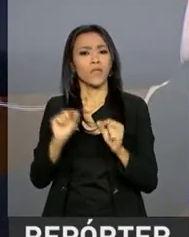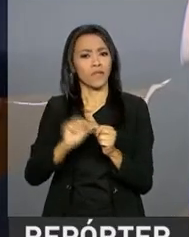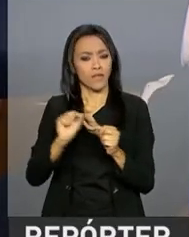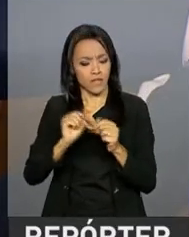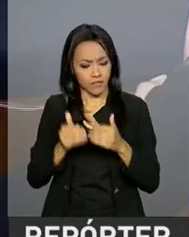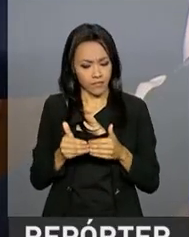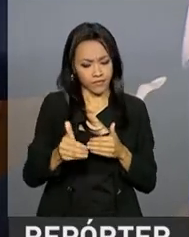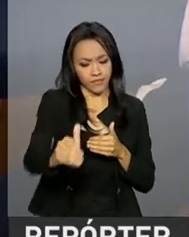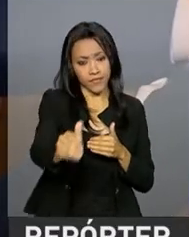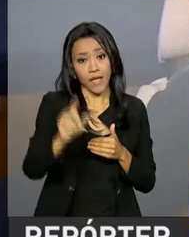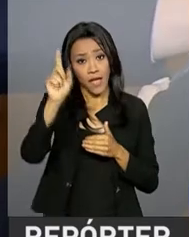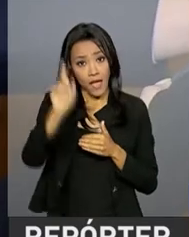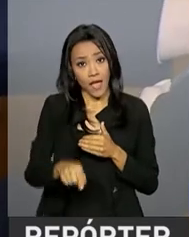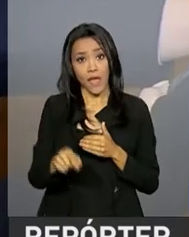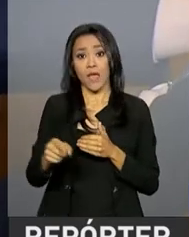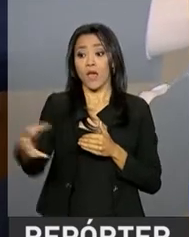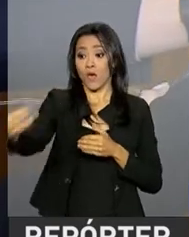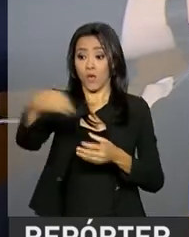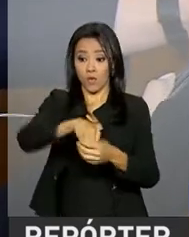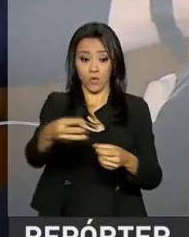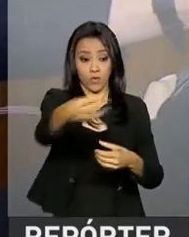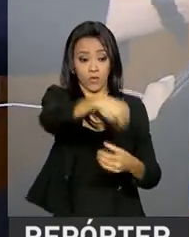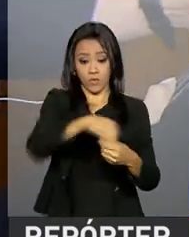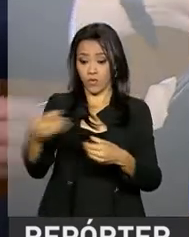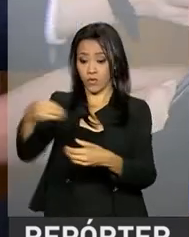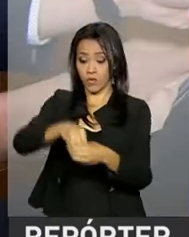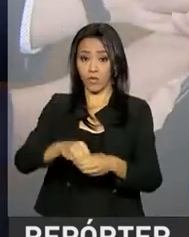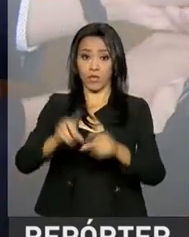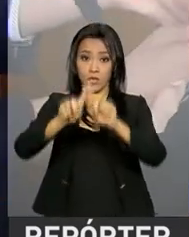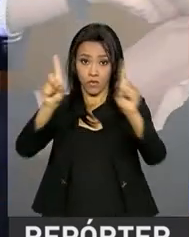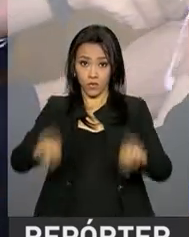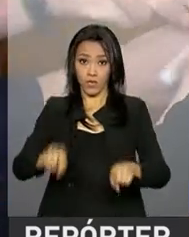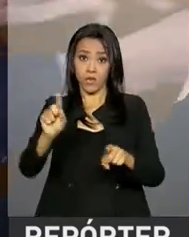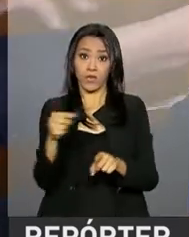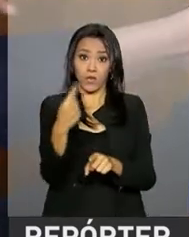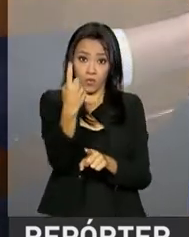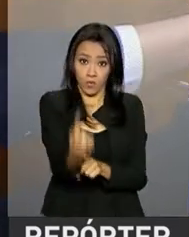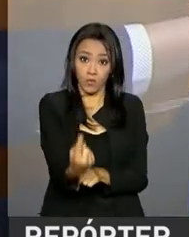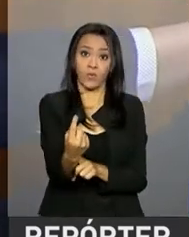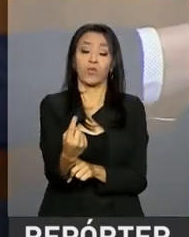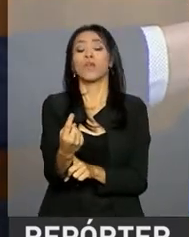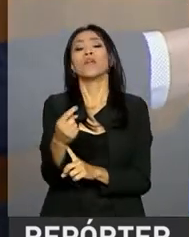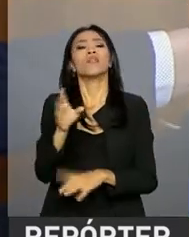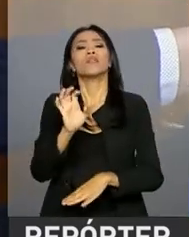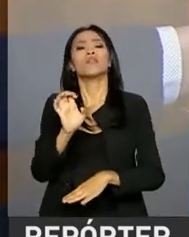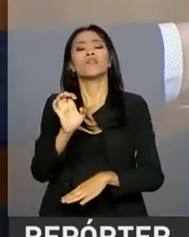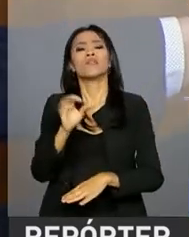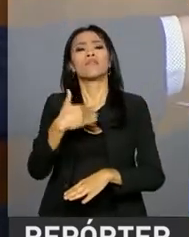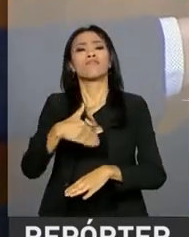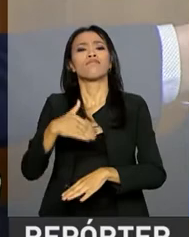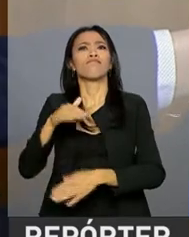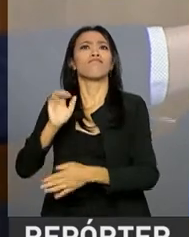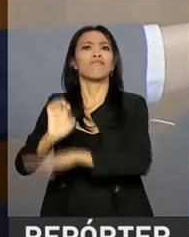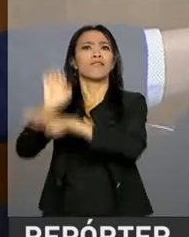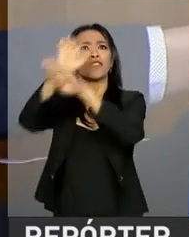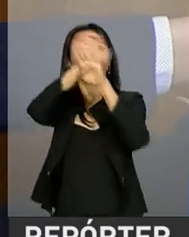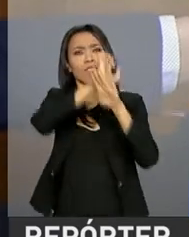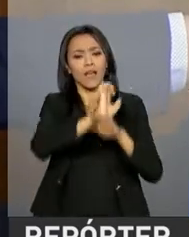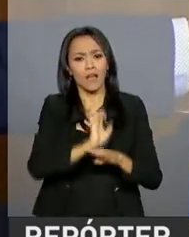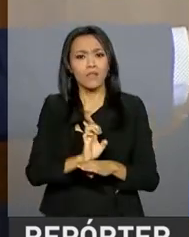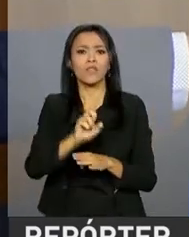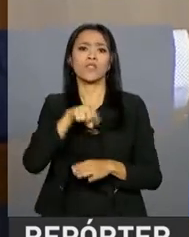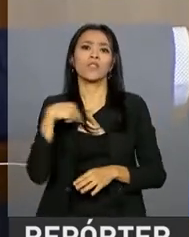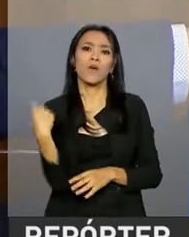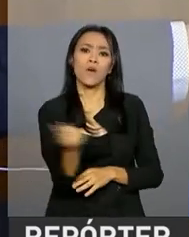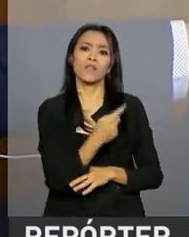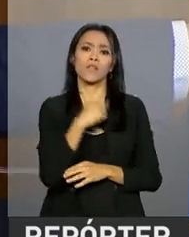os processos eletrônicos com as secretarias de fazenda estaduais, visando fazer com que nós tenhamos